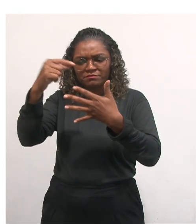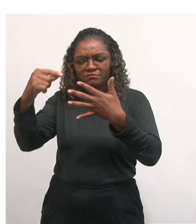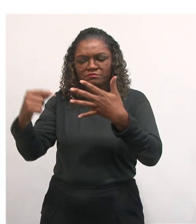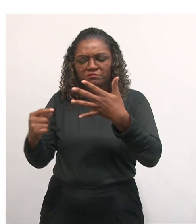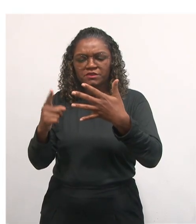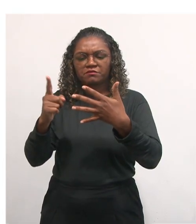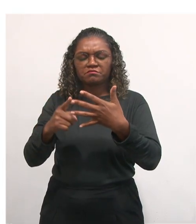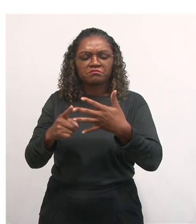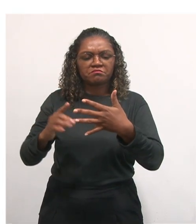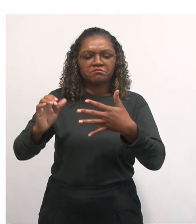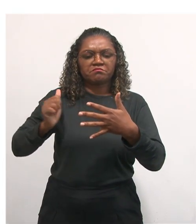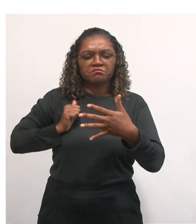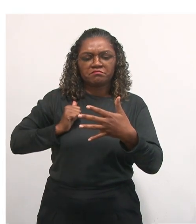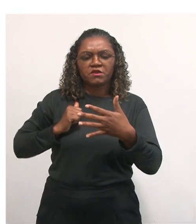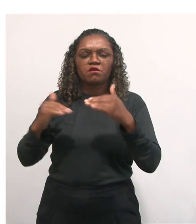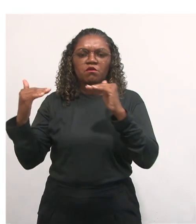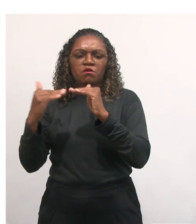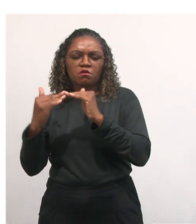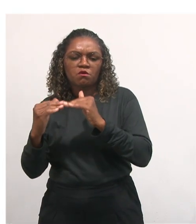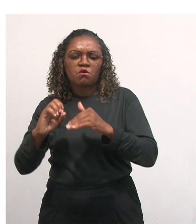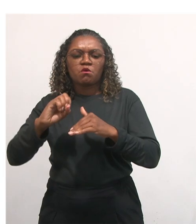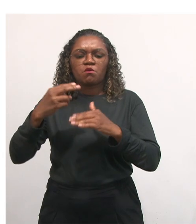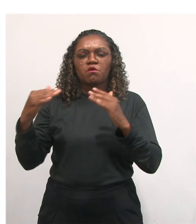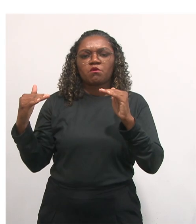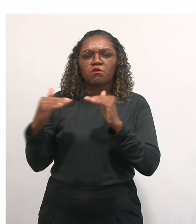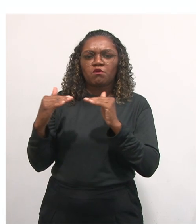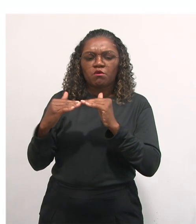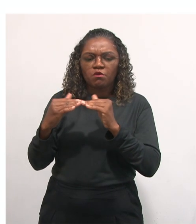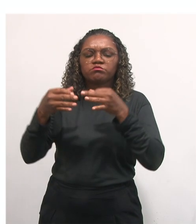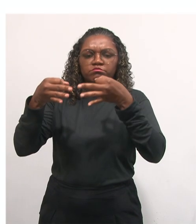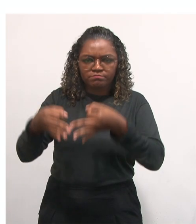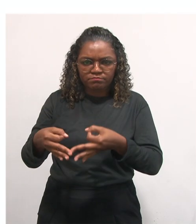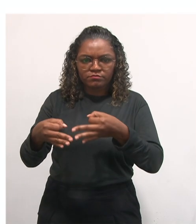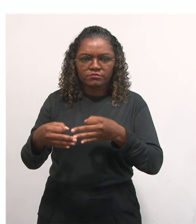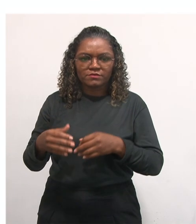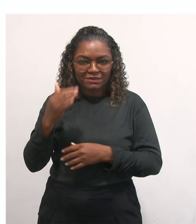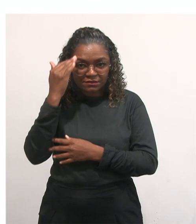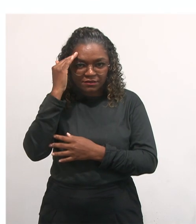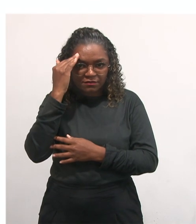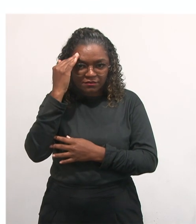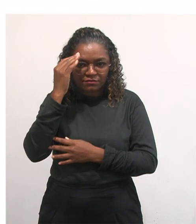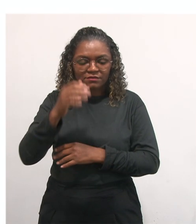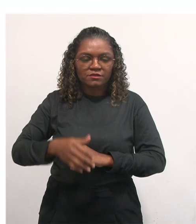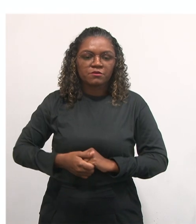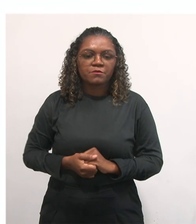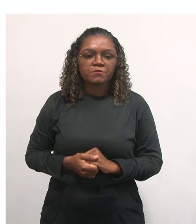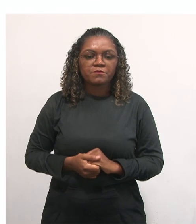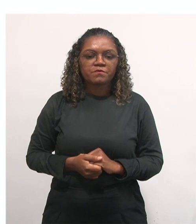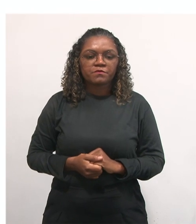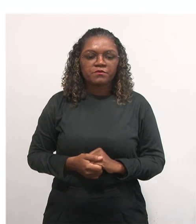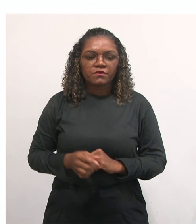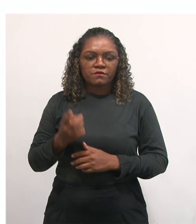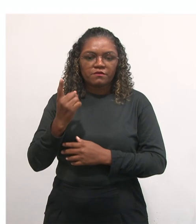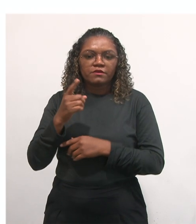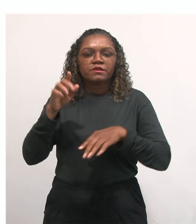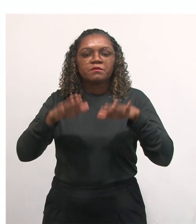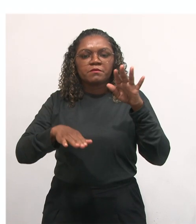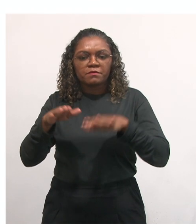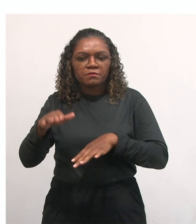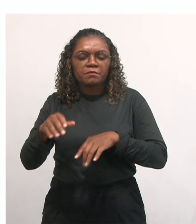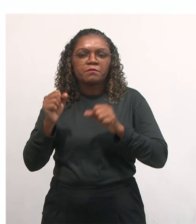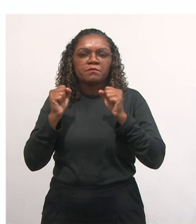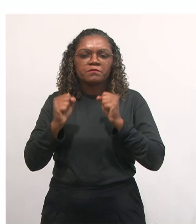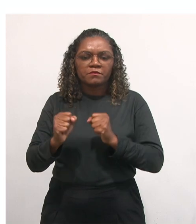vai ter uma escala, né? Escalonamento de concordância dessa pesquisa, tá bom? Esse escalonamento pode ser de